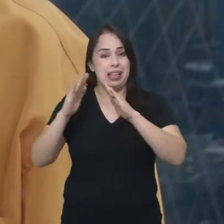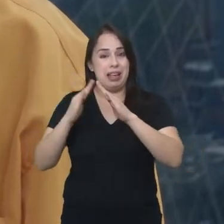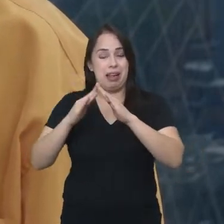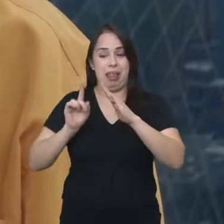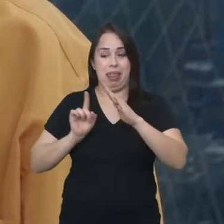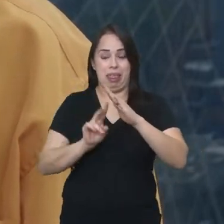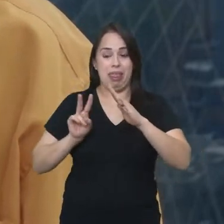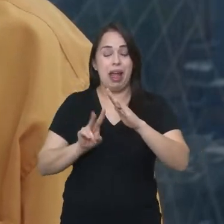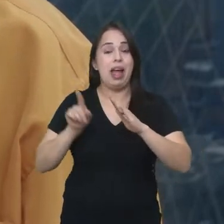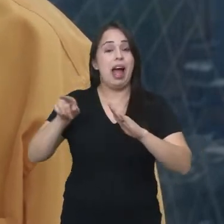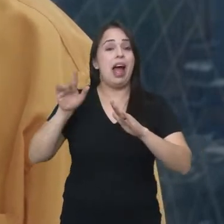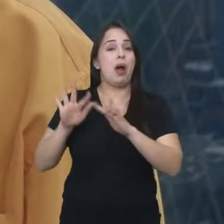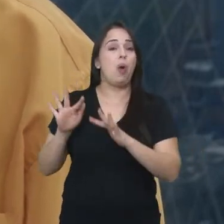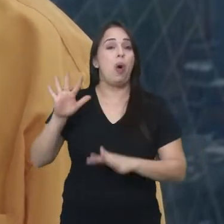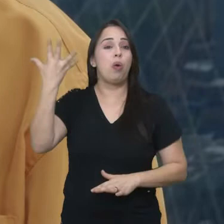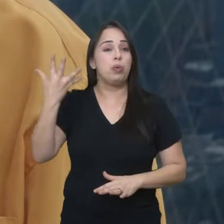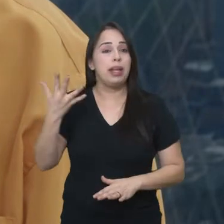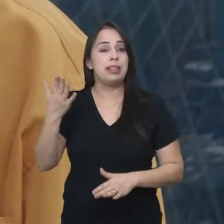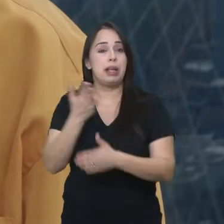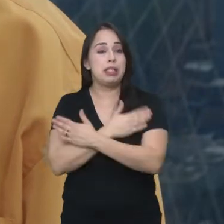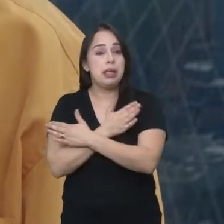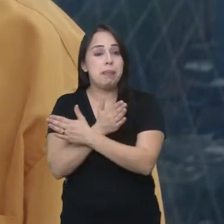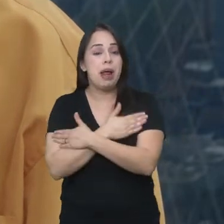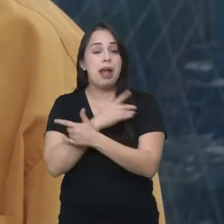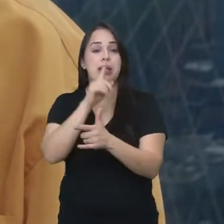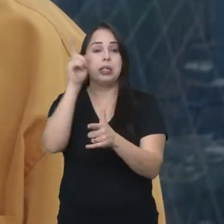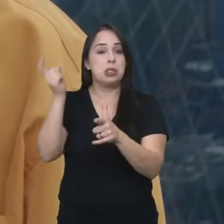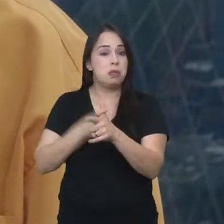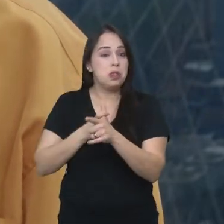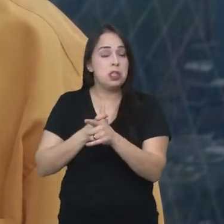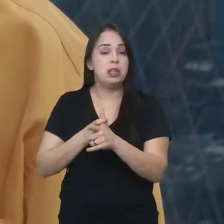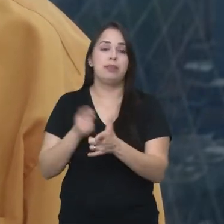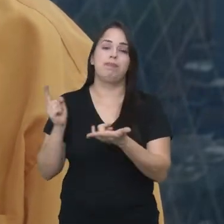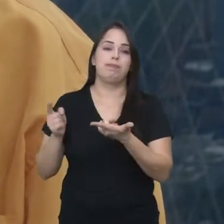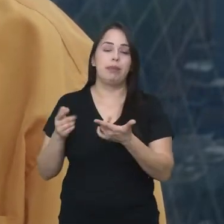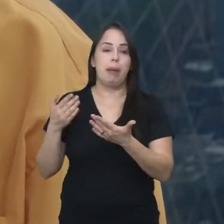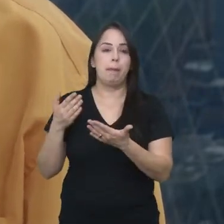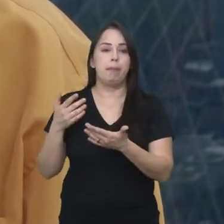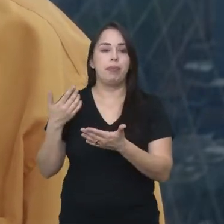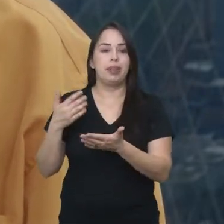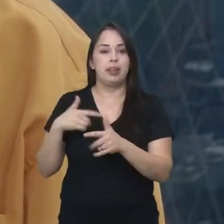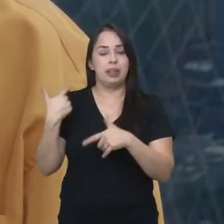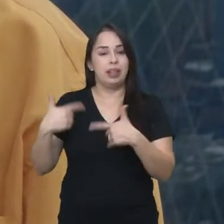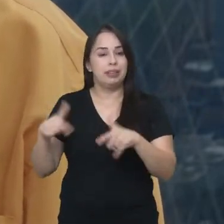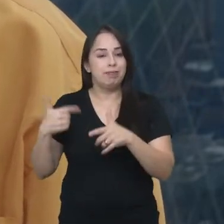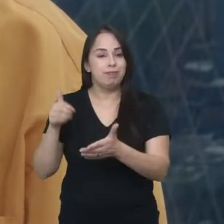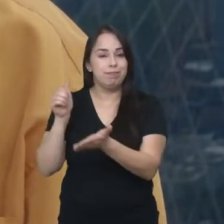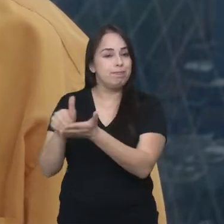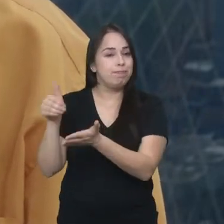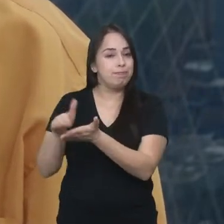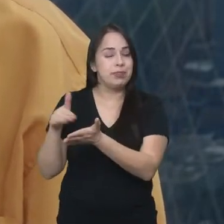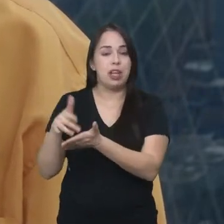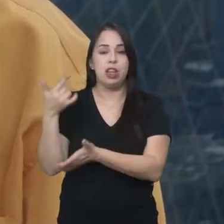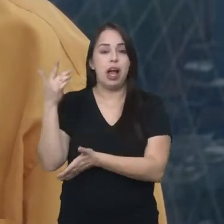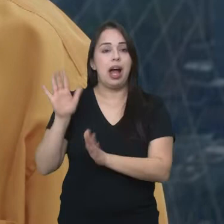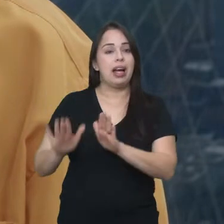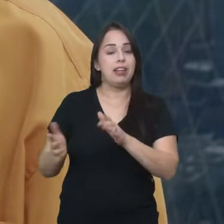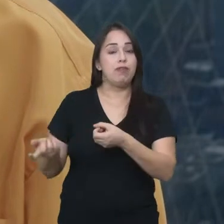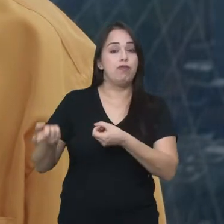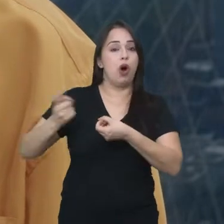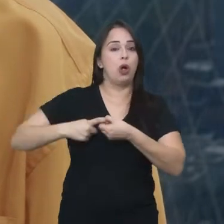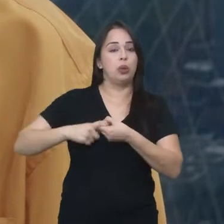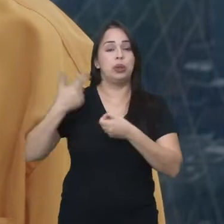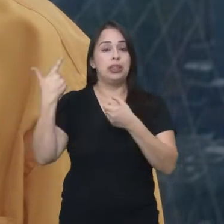muitos perderam os empregos, aquelas que voltaram a ter atividade de trabalho, talvez não conquistou o